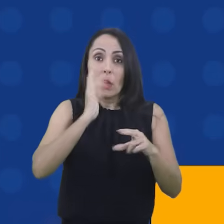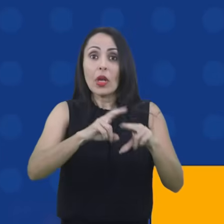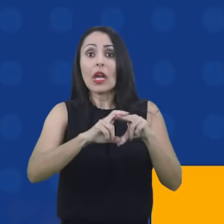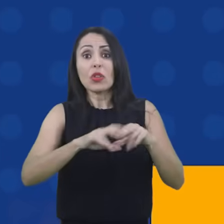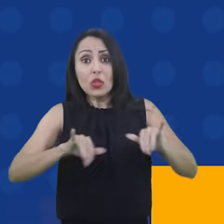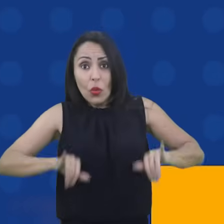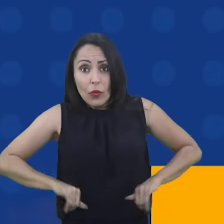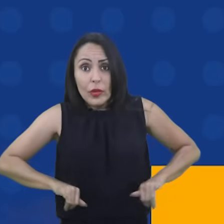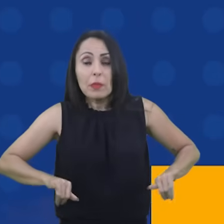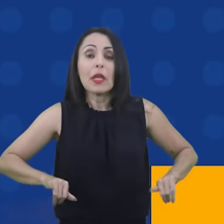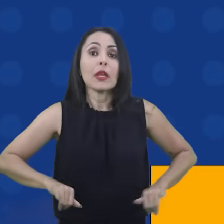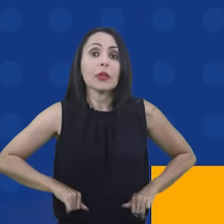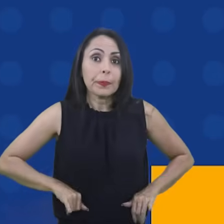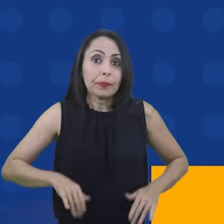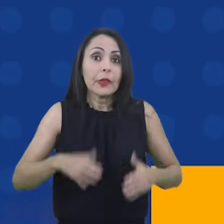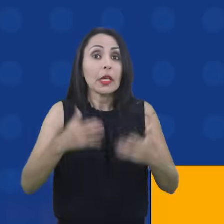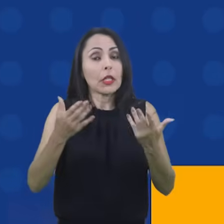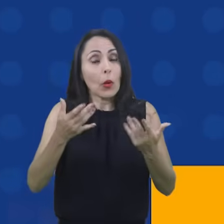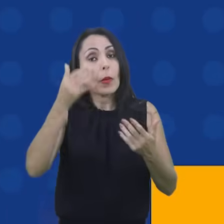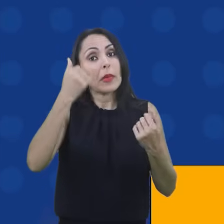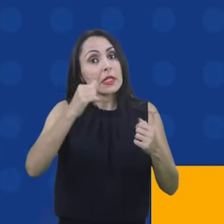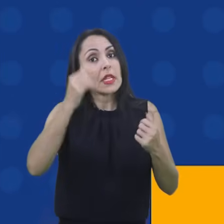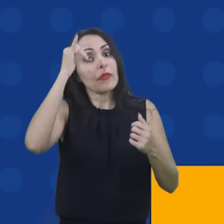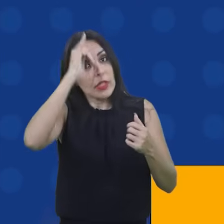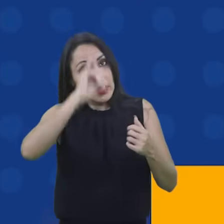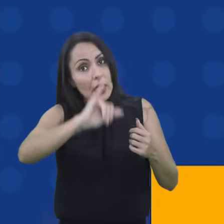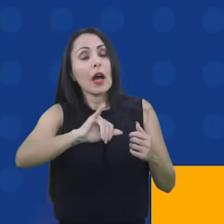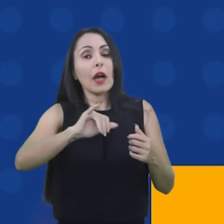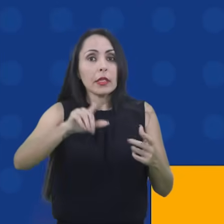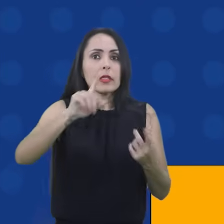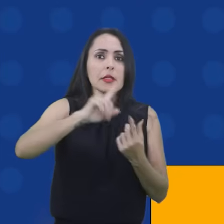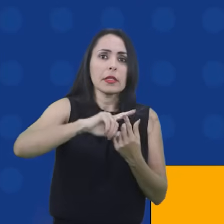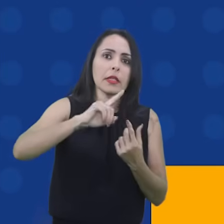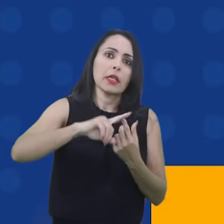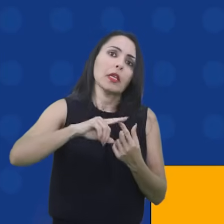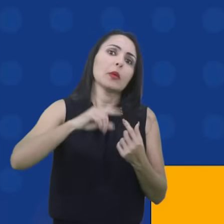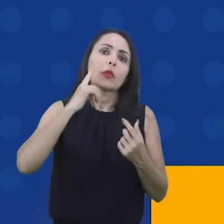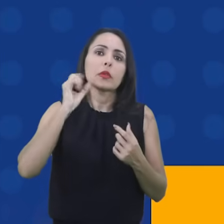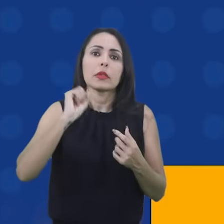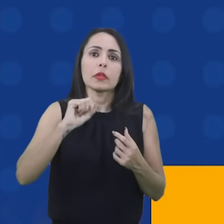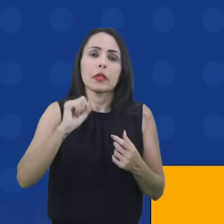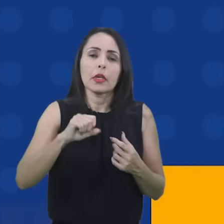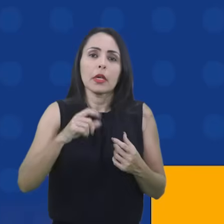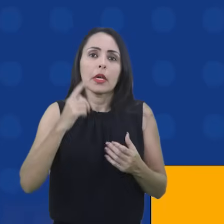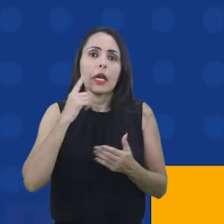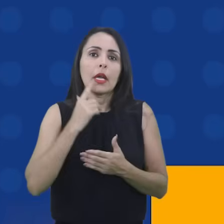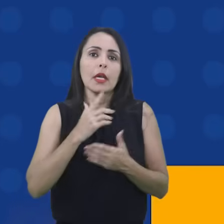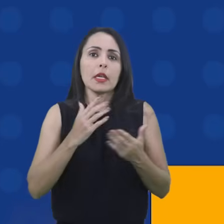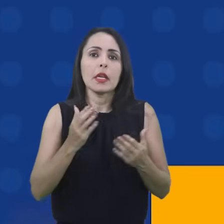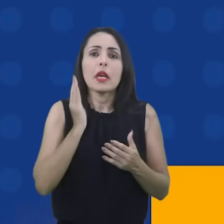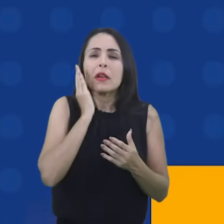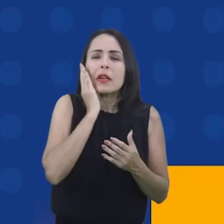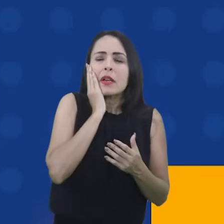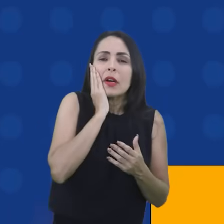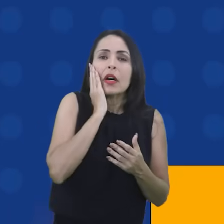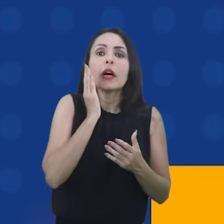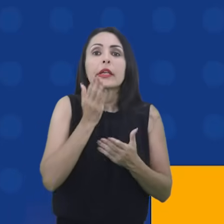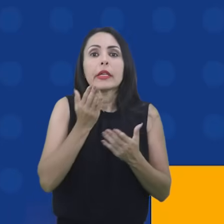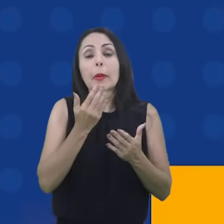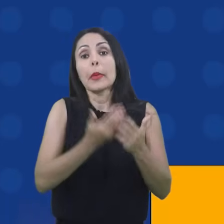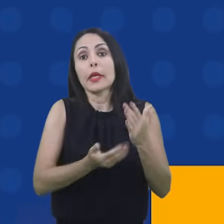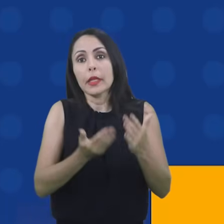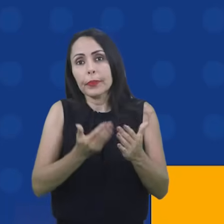muito sofrimento ao paciente. Então, para a gente evitar esse tipo de doença, de agravo, né, para a gente evitar essa cárie e a perca desse elemento,